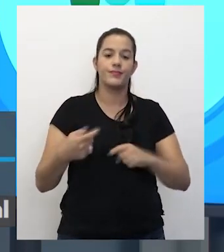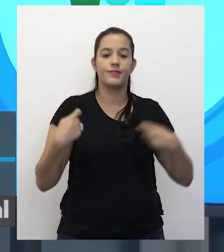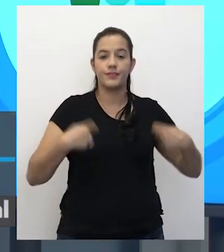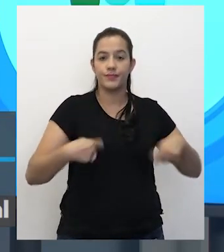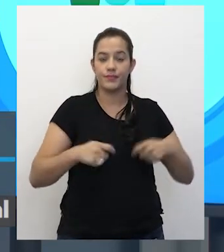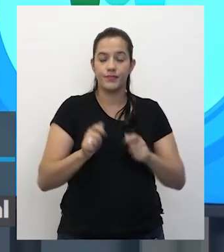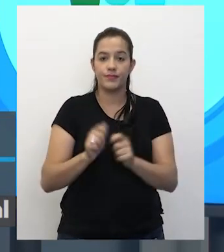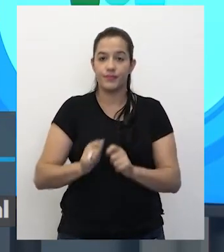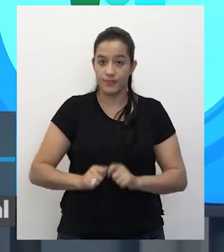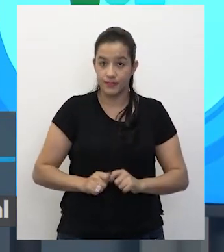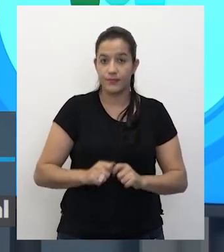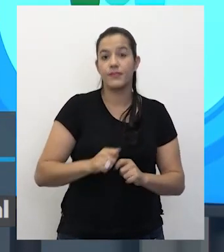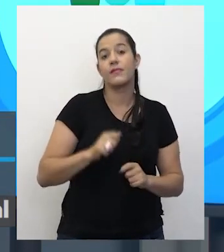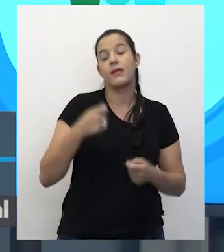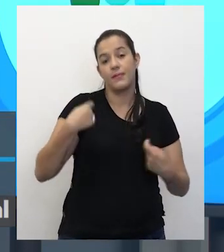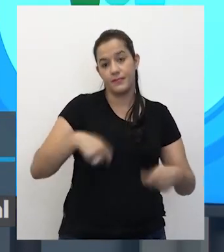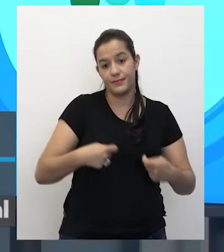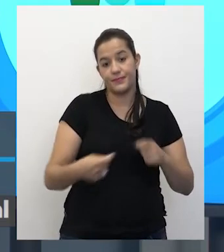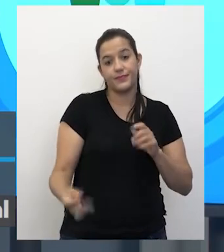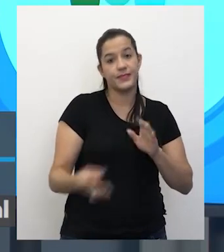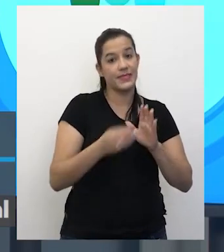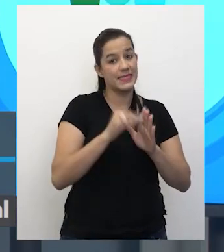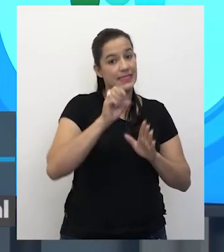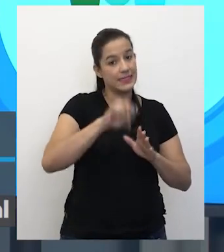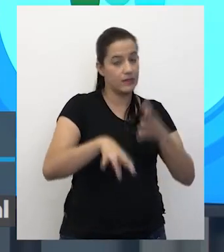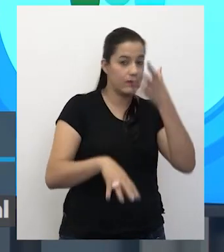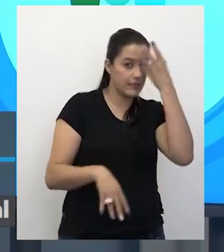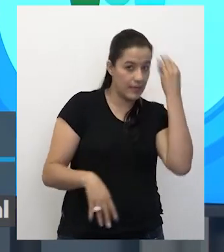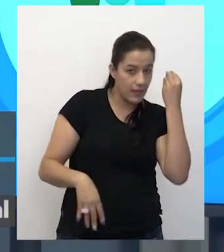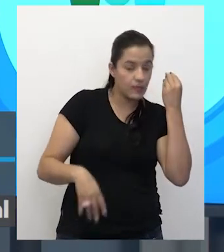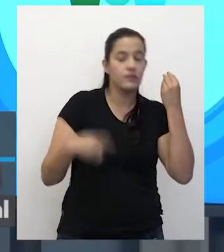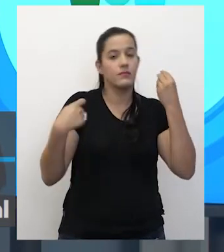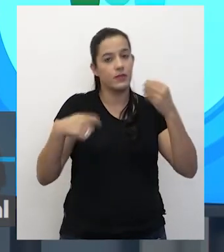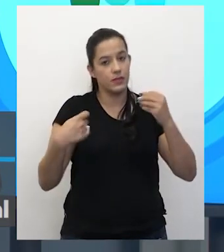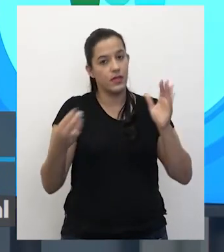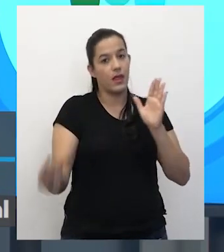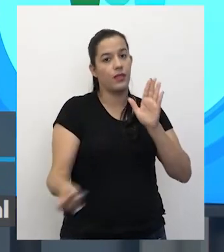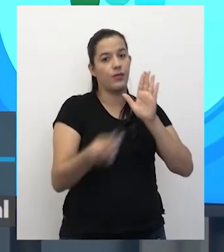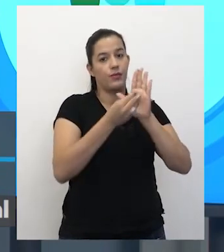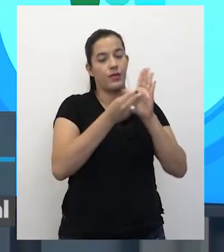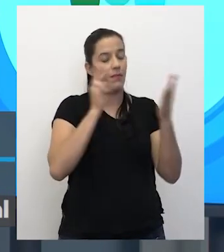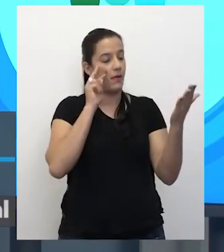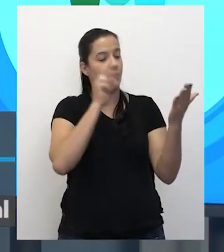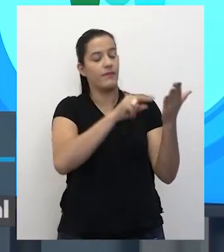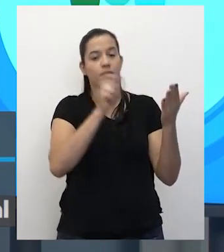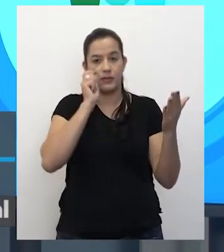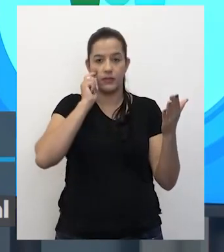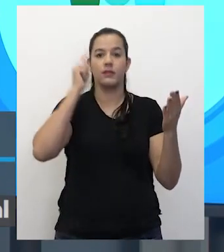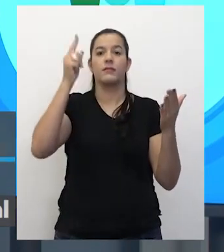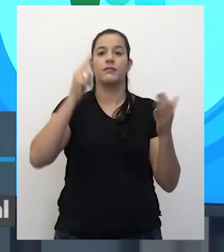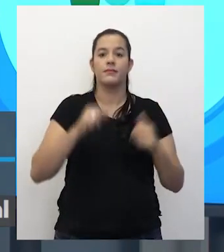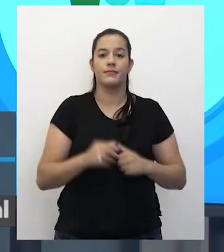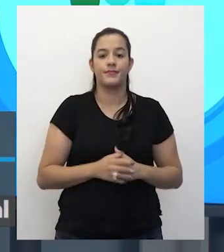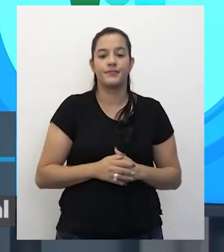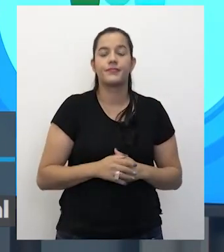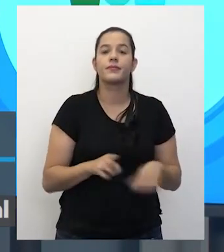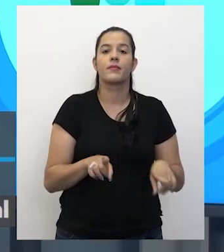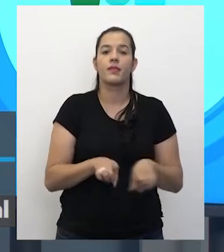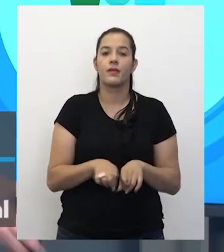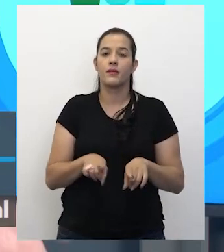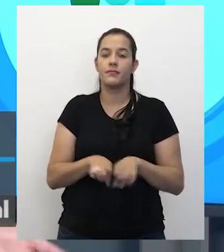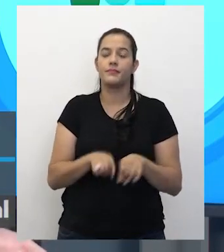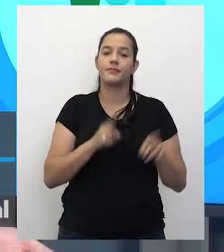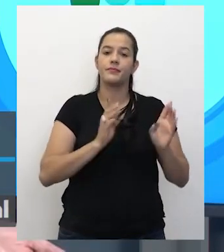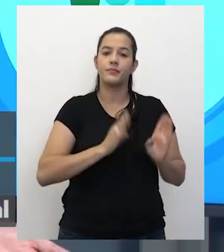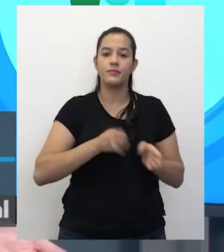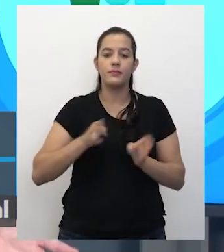gente precisa fazer. Se a gente é muito esquecido, né, anotar é a melhor solução, né? Então, ir se organizando, né?